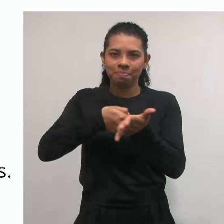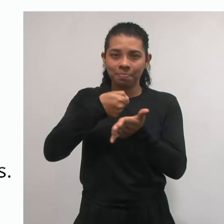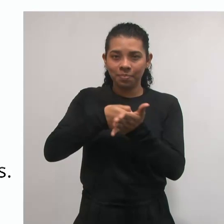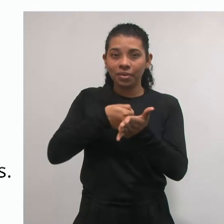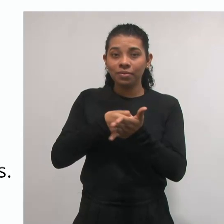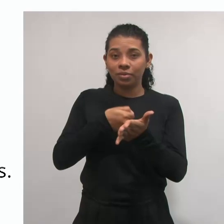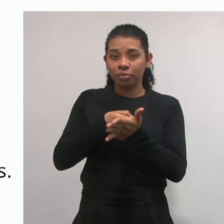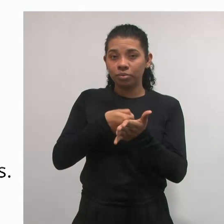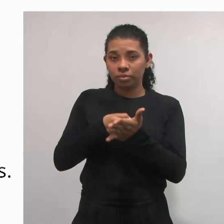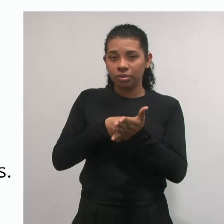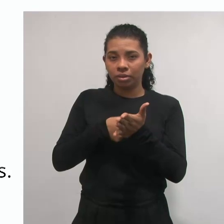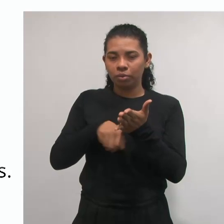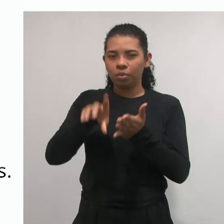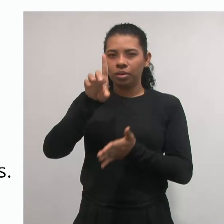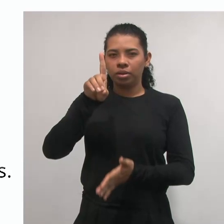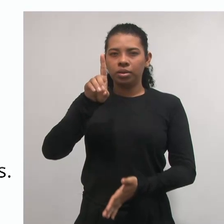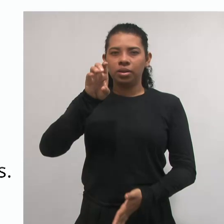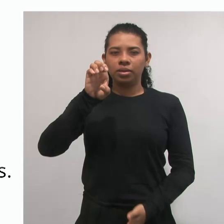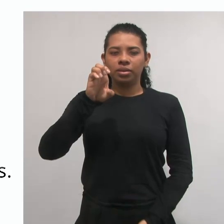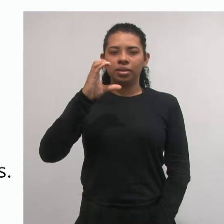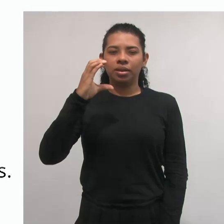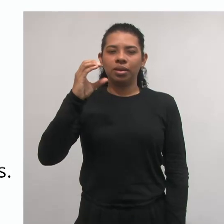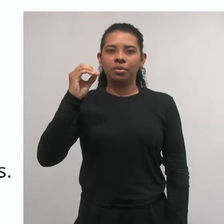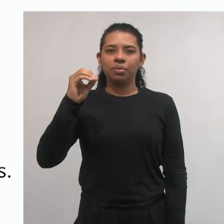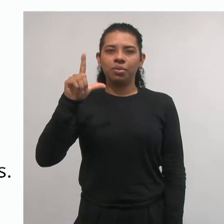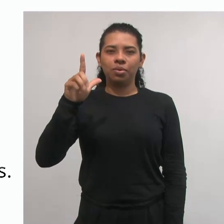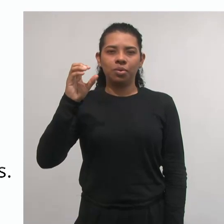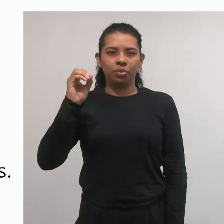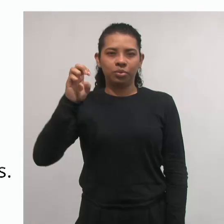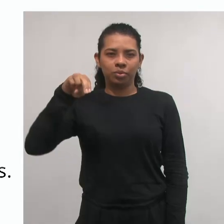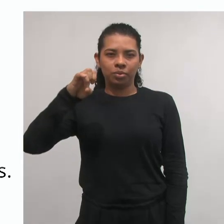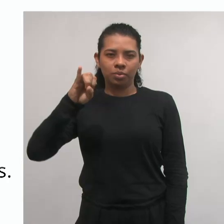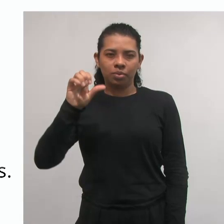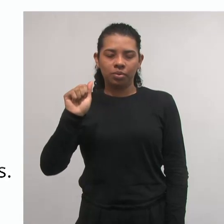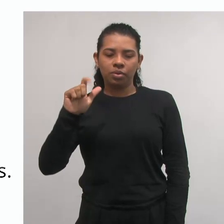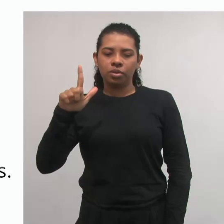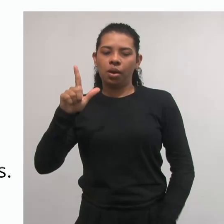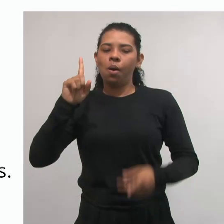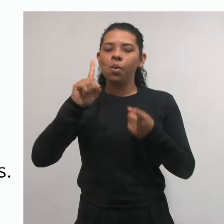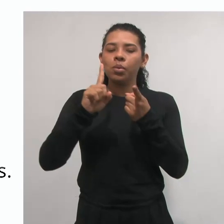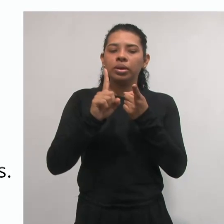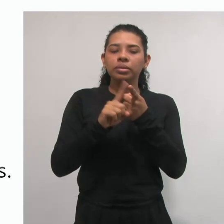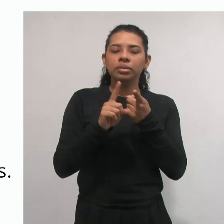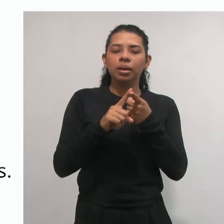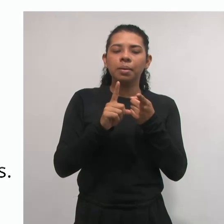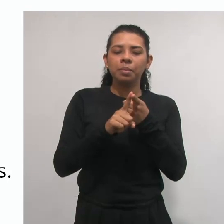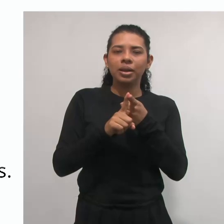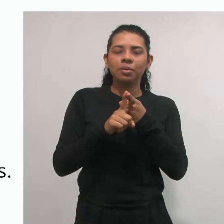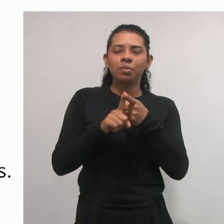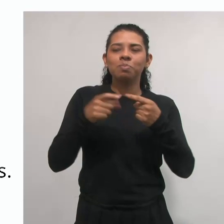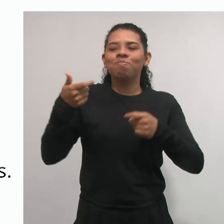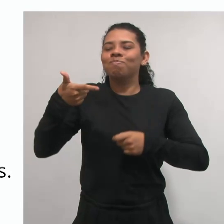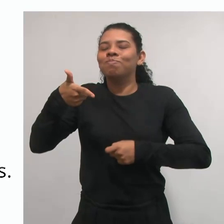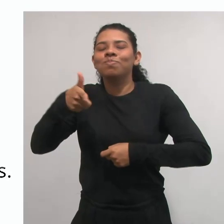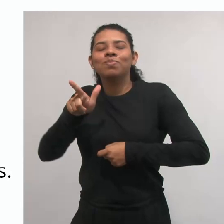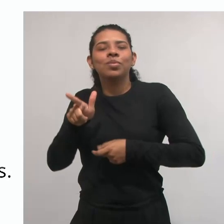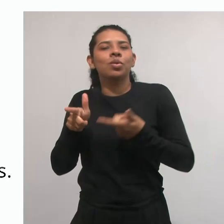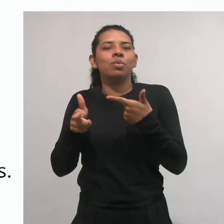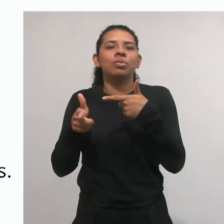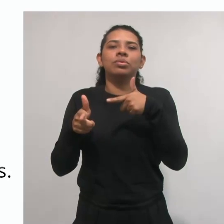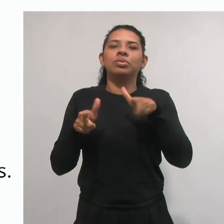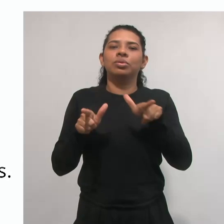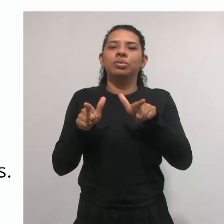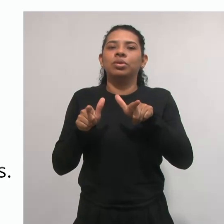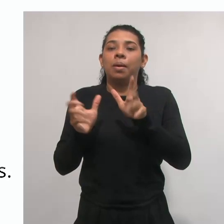vão lutar contra a colonialidade impostas aos grupos subalternos, contra o